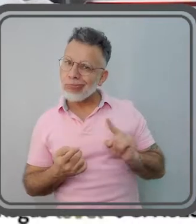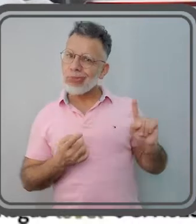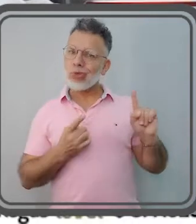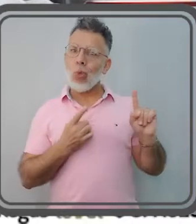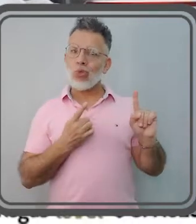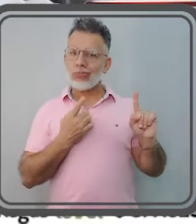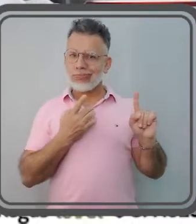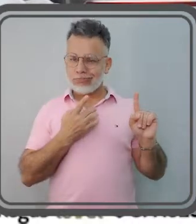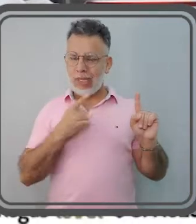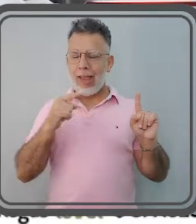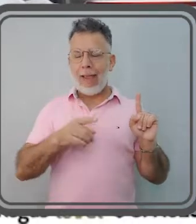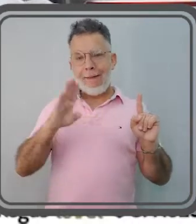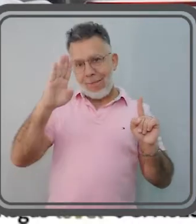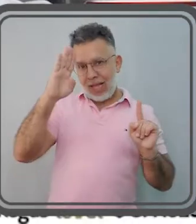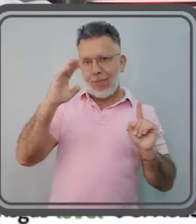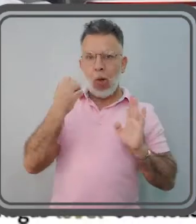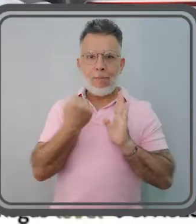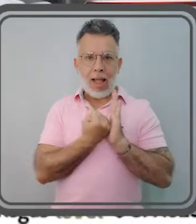no Brasil